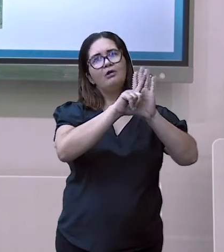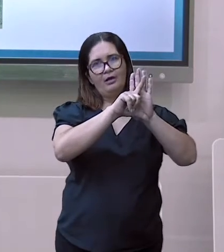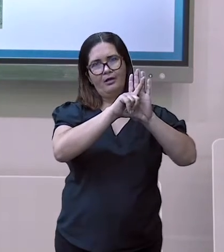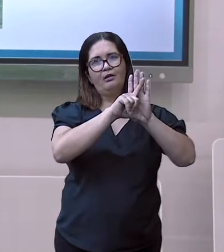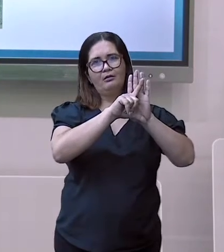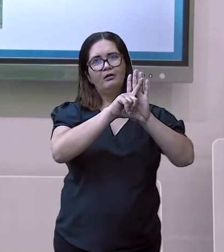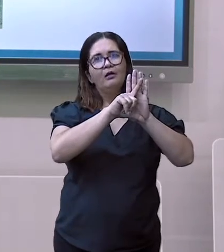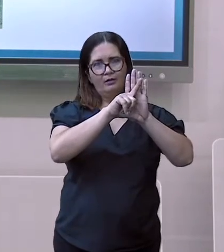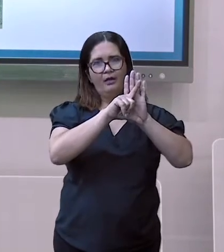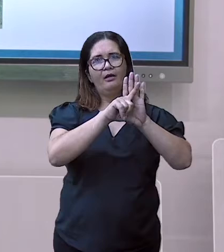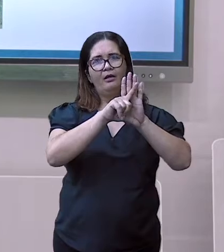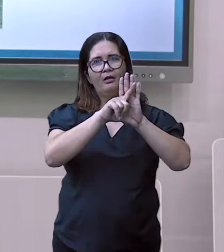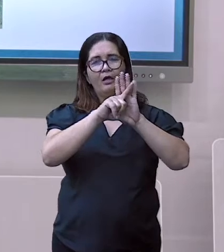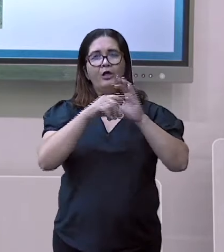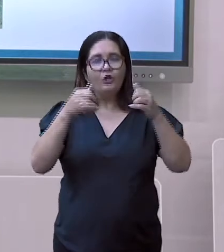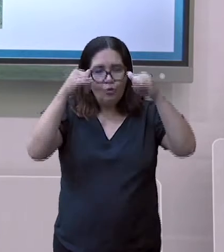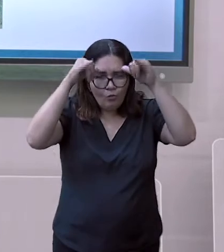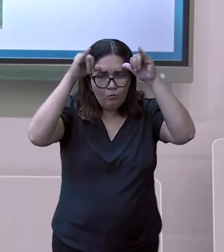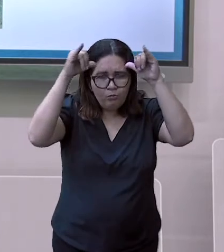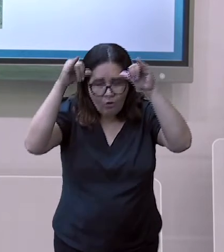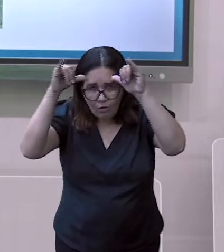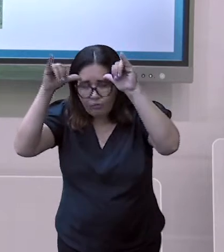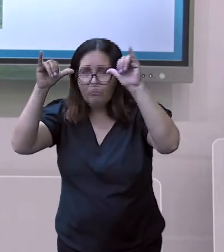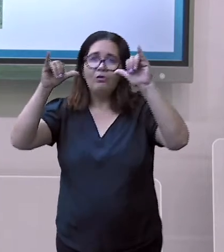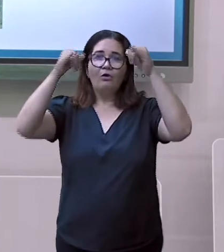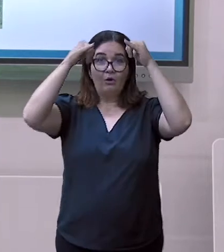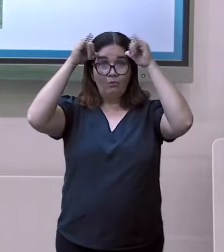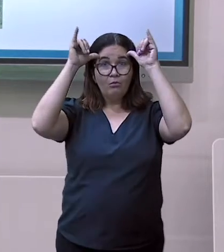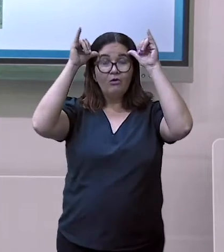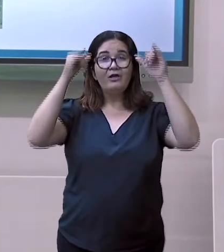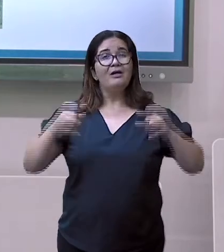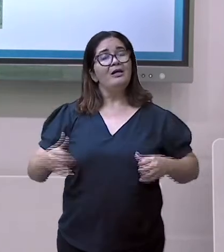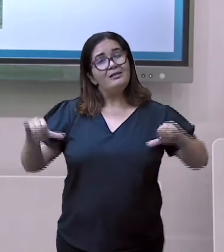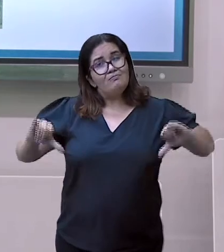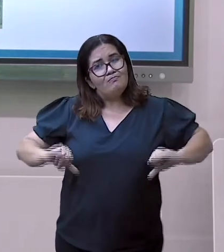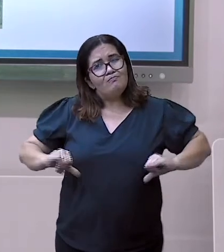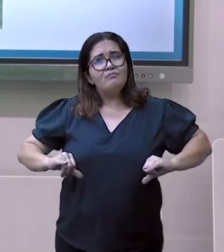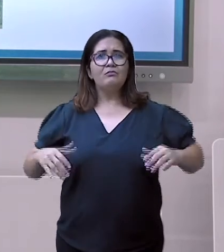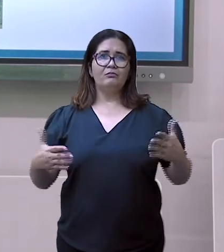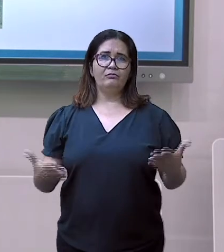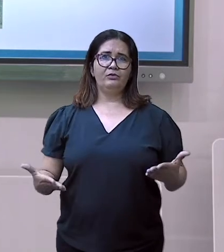pelos maus tratos, né, ali que o boi sofre. As autoridades